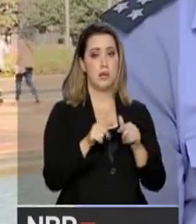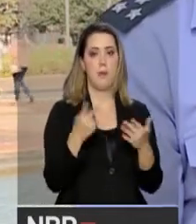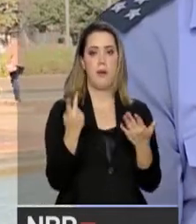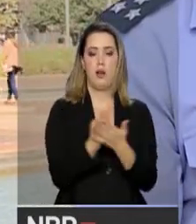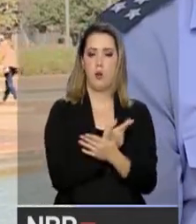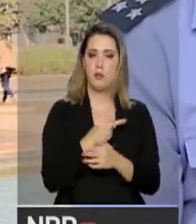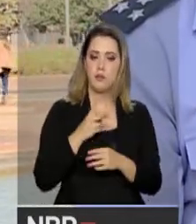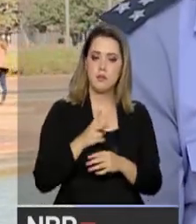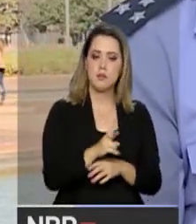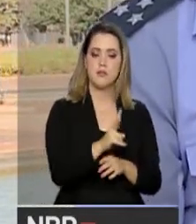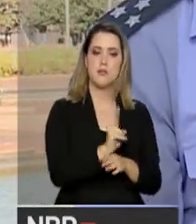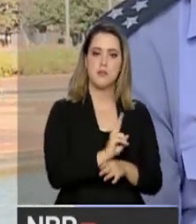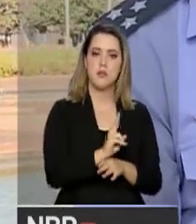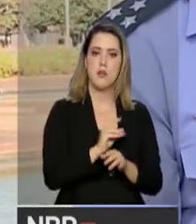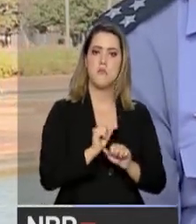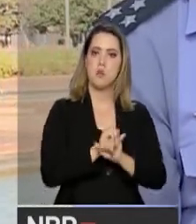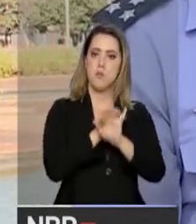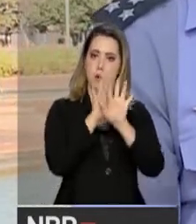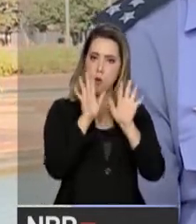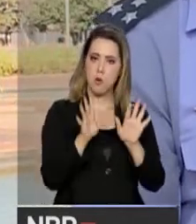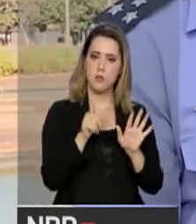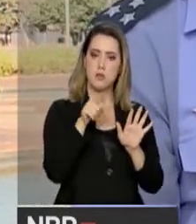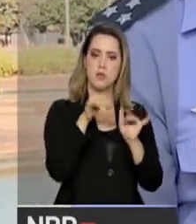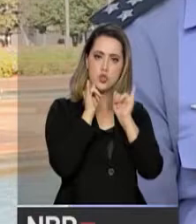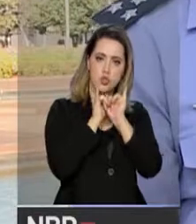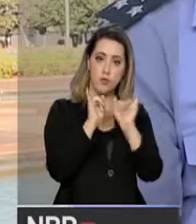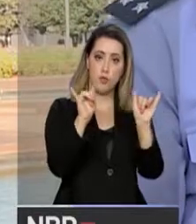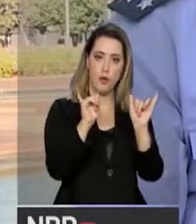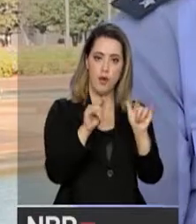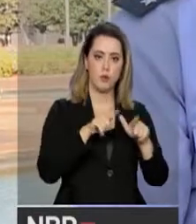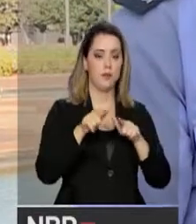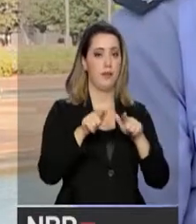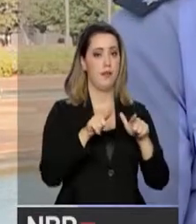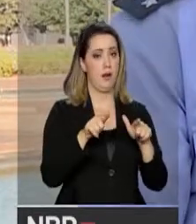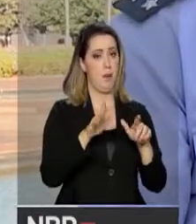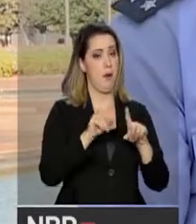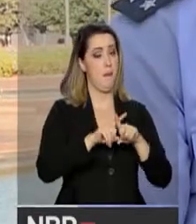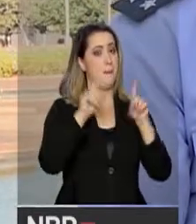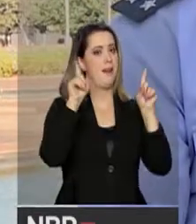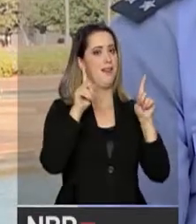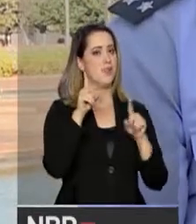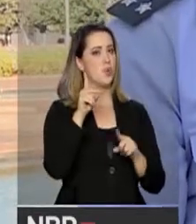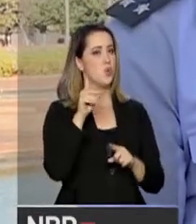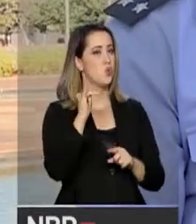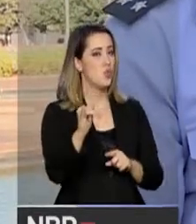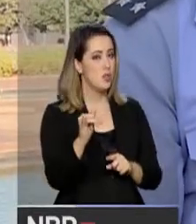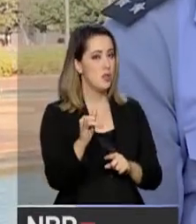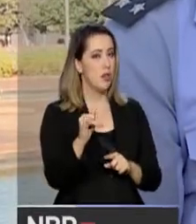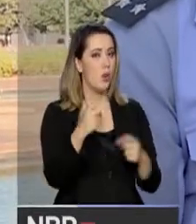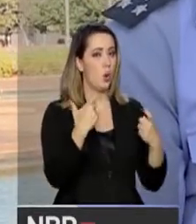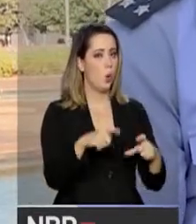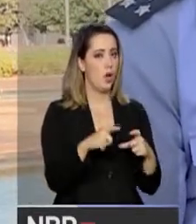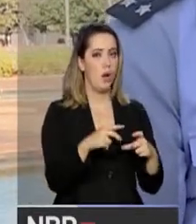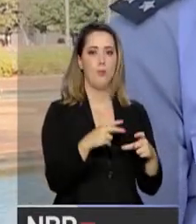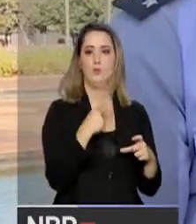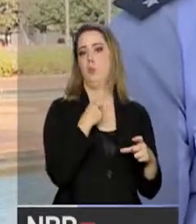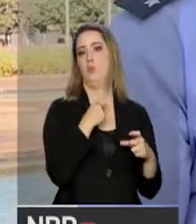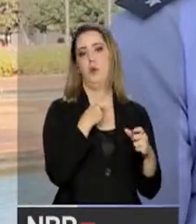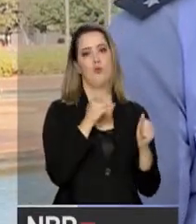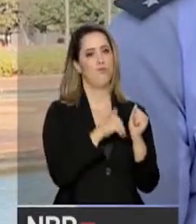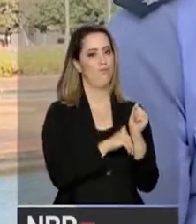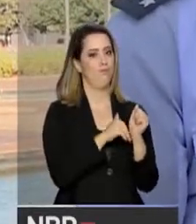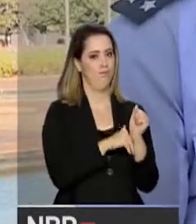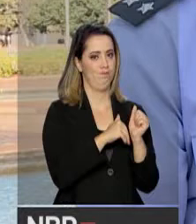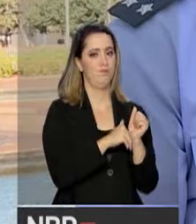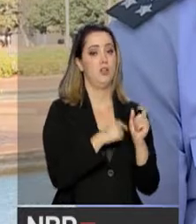existe, ela é transparente, ela é divulgada. Porém, data, localidade, isso tudo, ao ser divulgado,